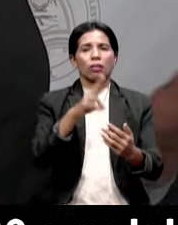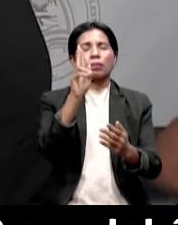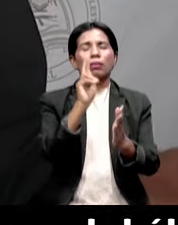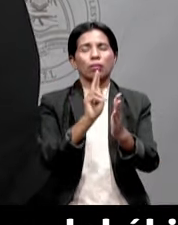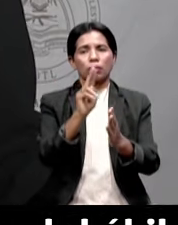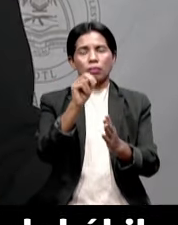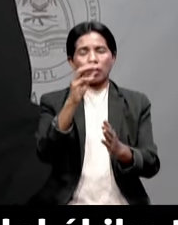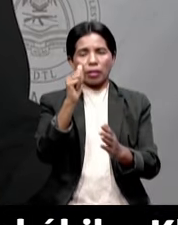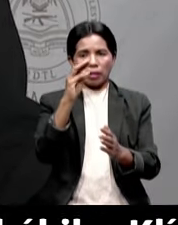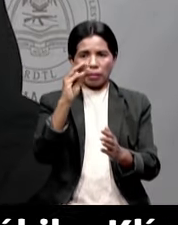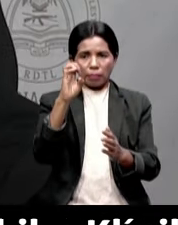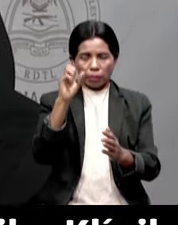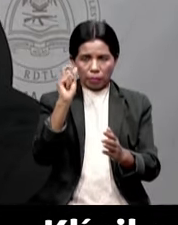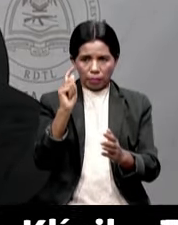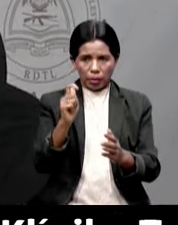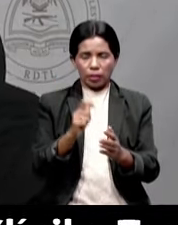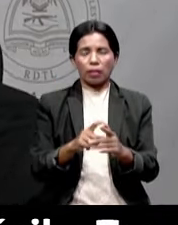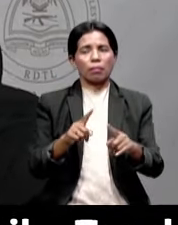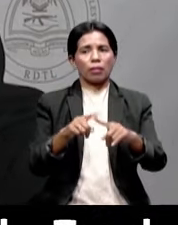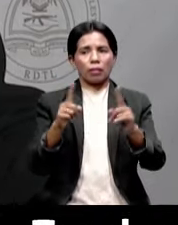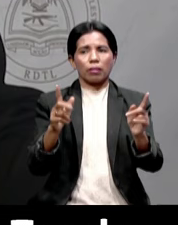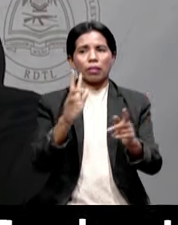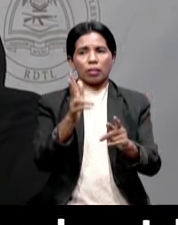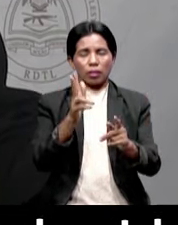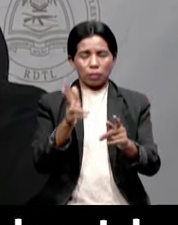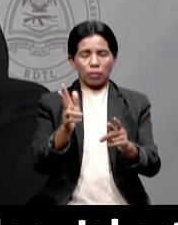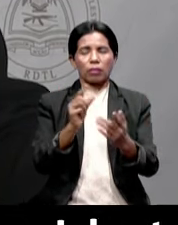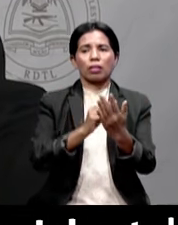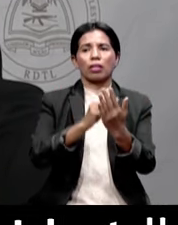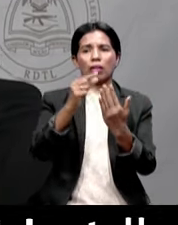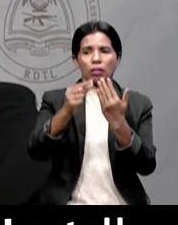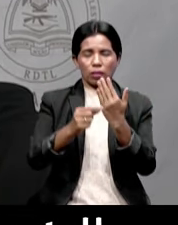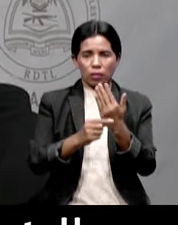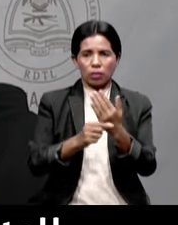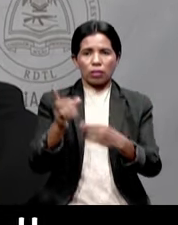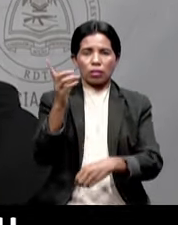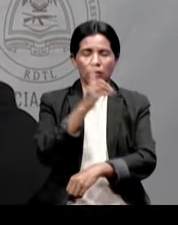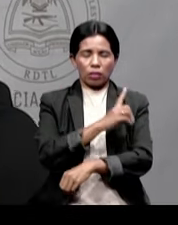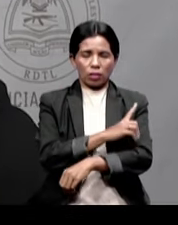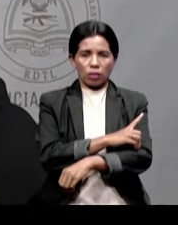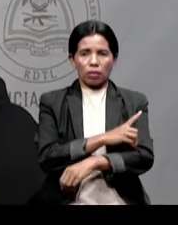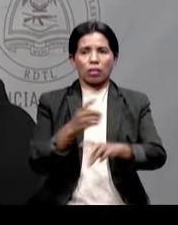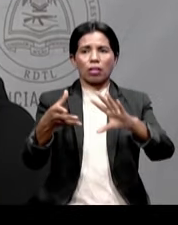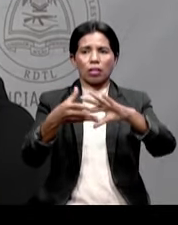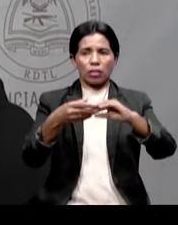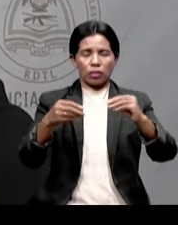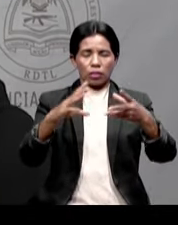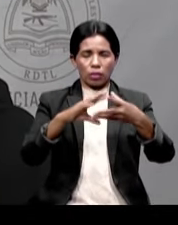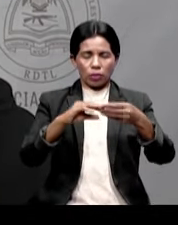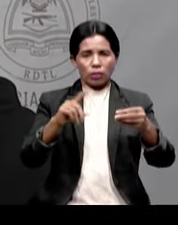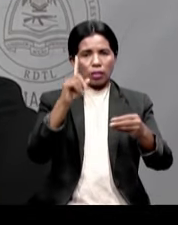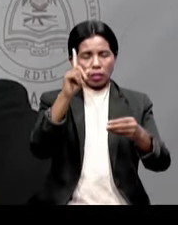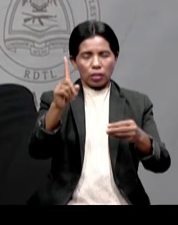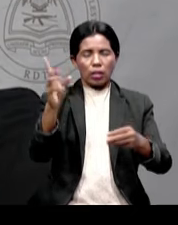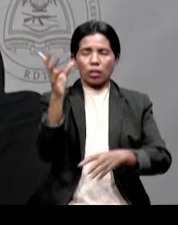agosto, no momento, mas 30 de agosto, lorum histórico ida,